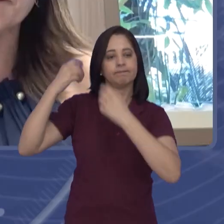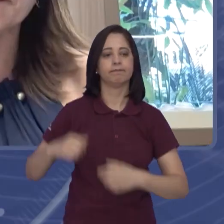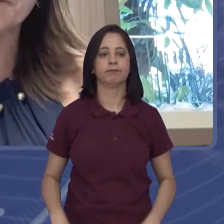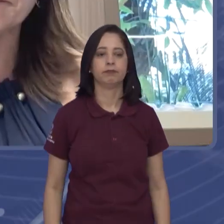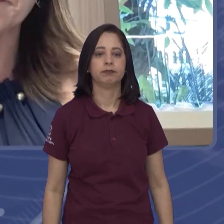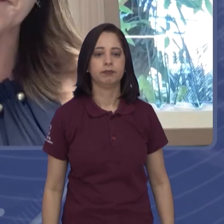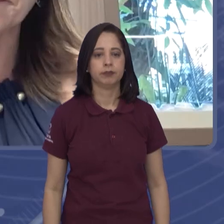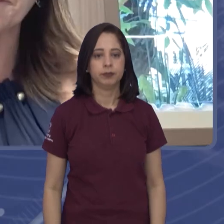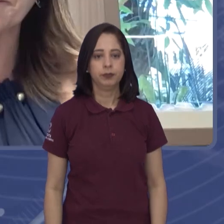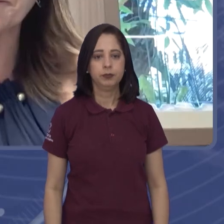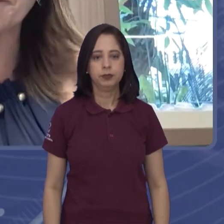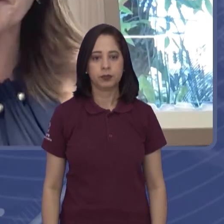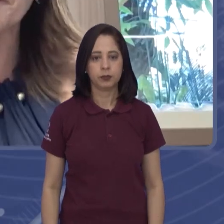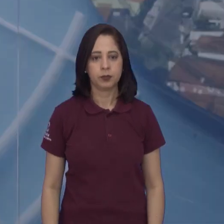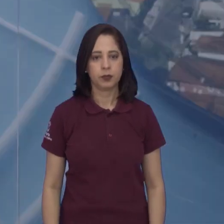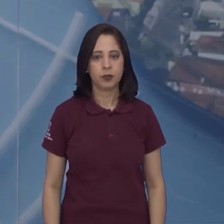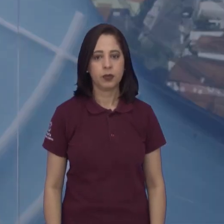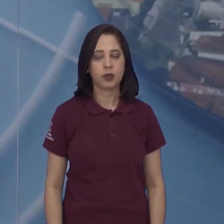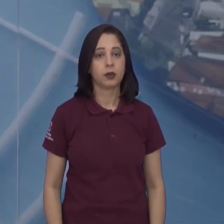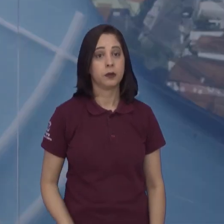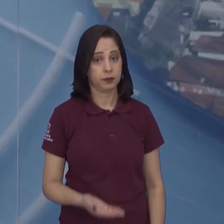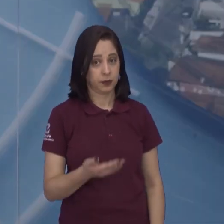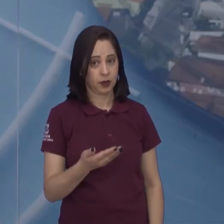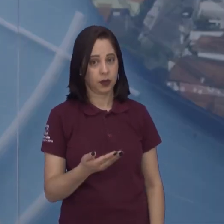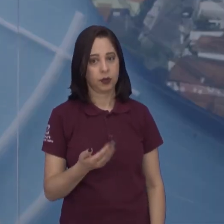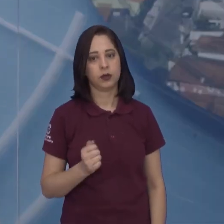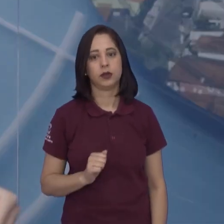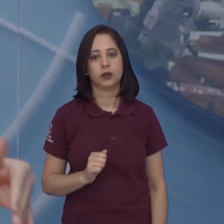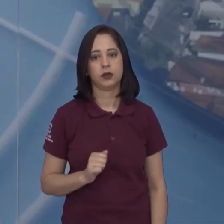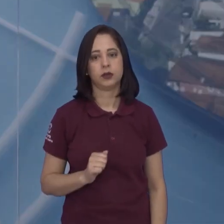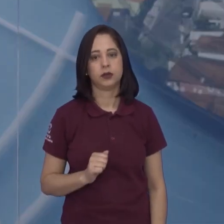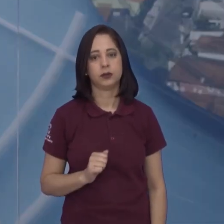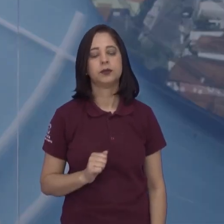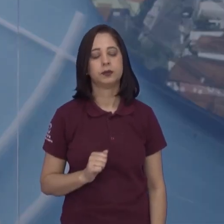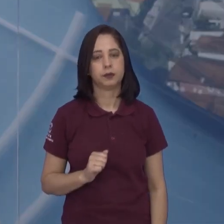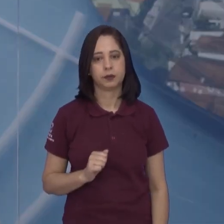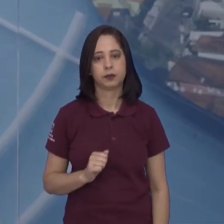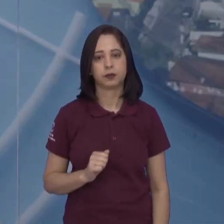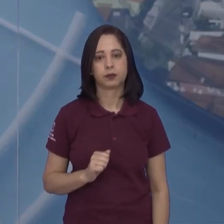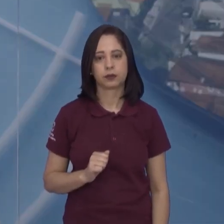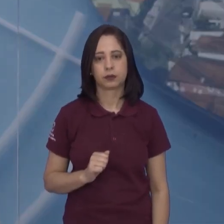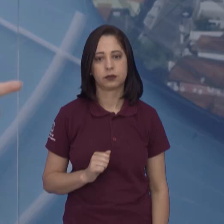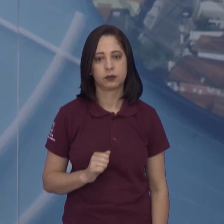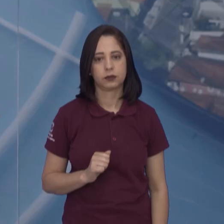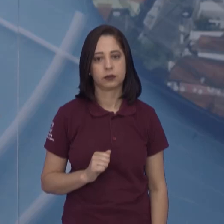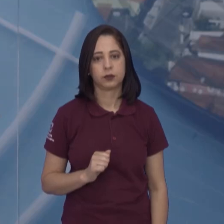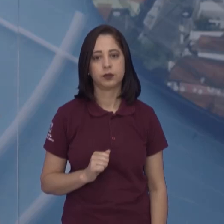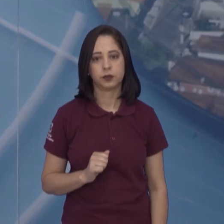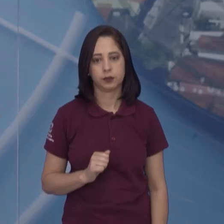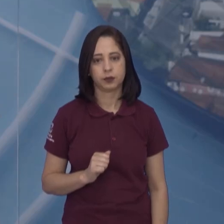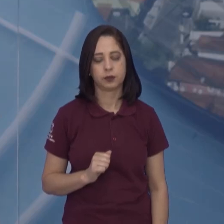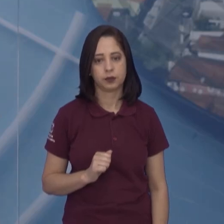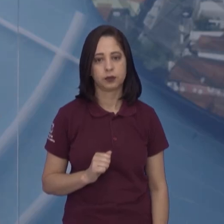Sem dúvida. Voltar para a Maria agora, a gente está falando sobre, e todo esse conceito, para a gente alongar um pouquinho mais e